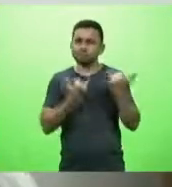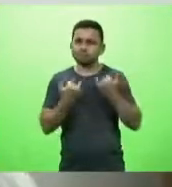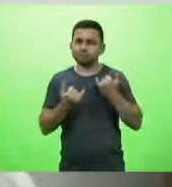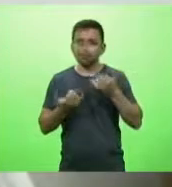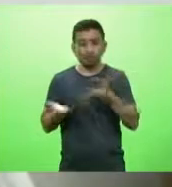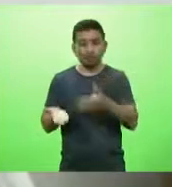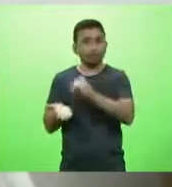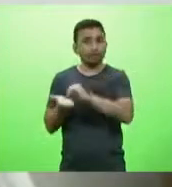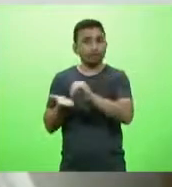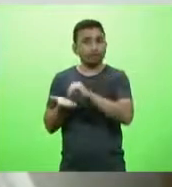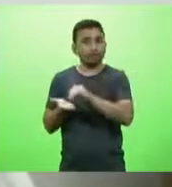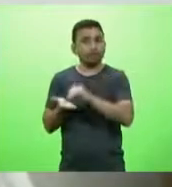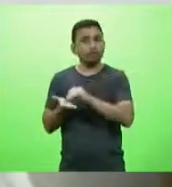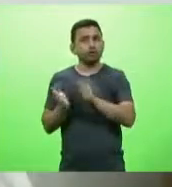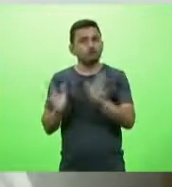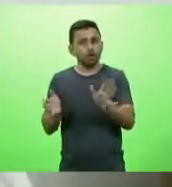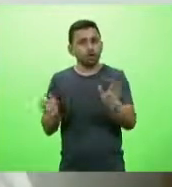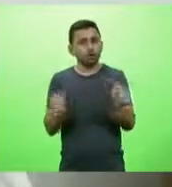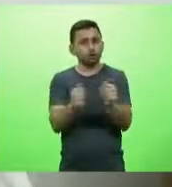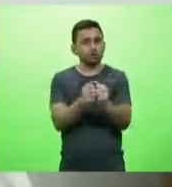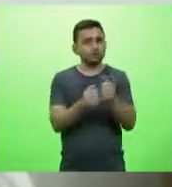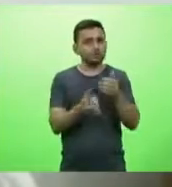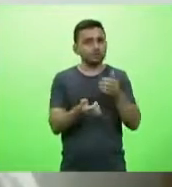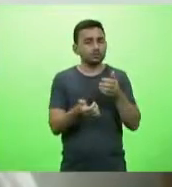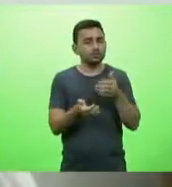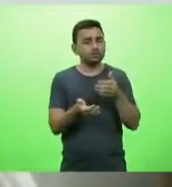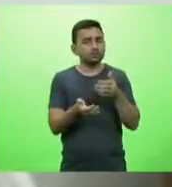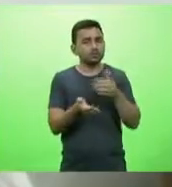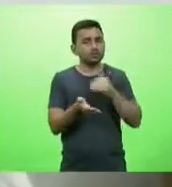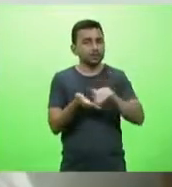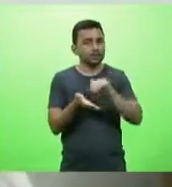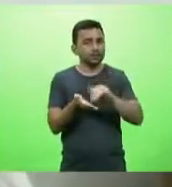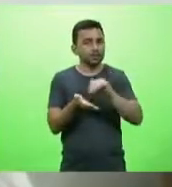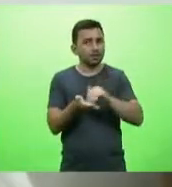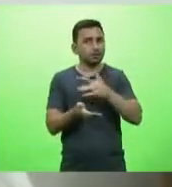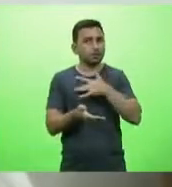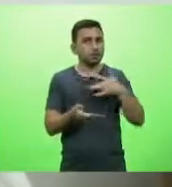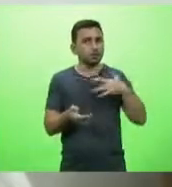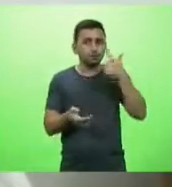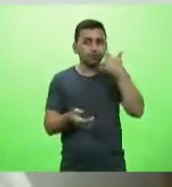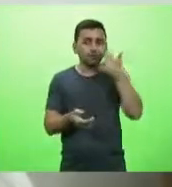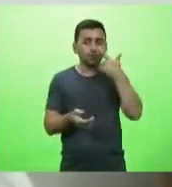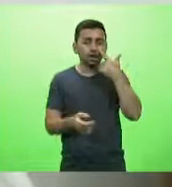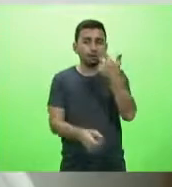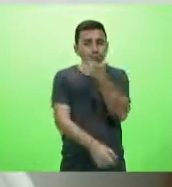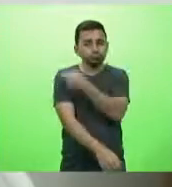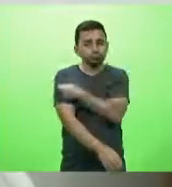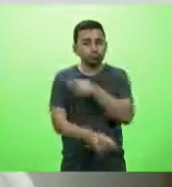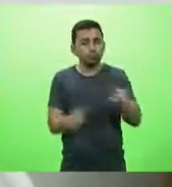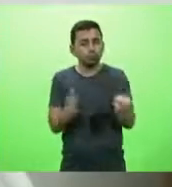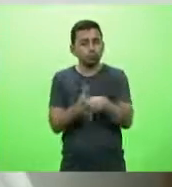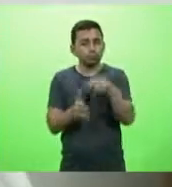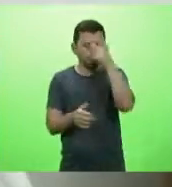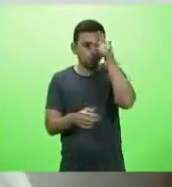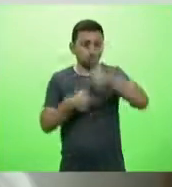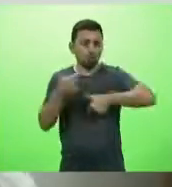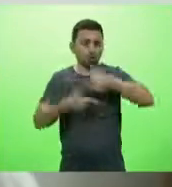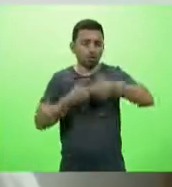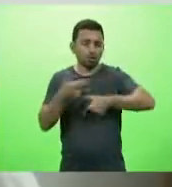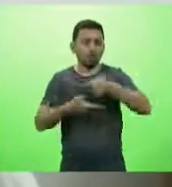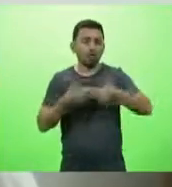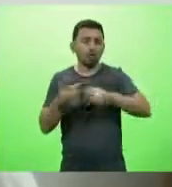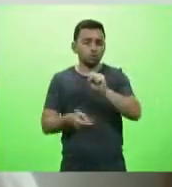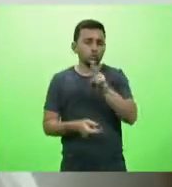está tratando com o secretário de Estado da Saúde a vacinação dos trabalhadores do SUAS com